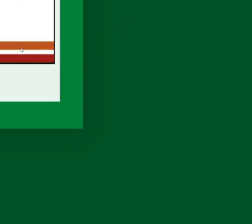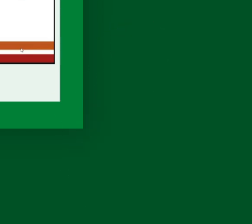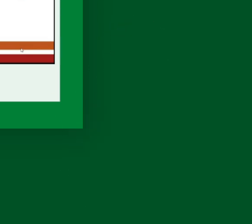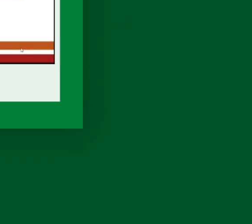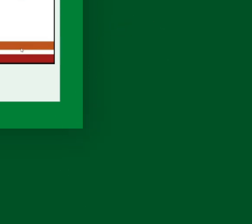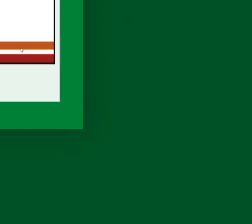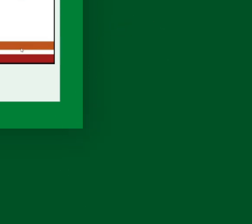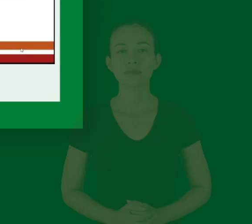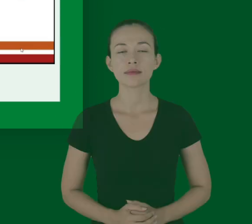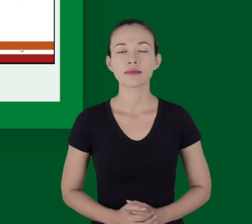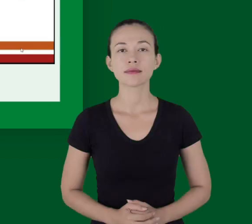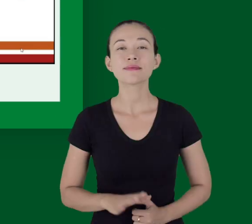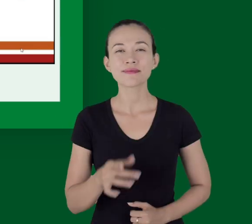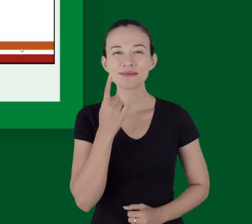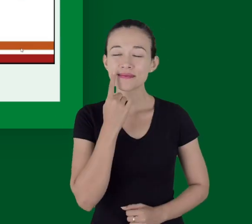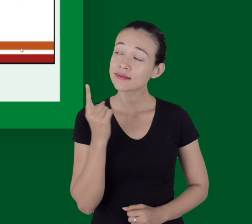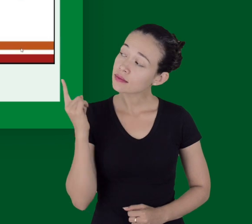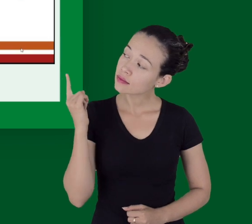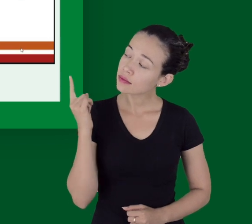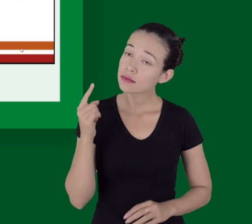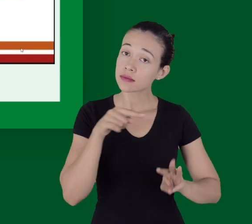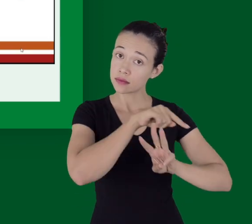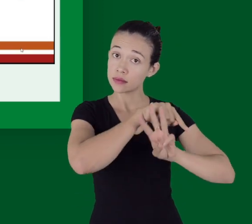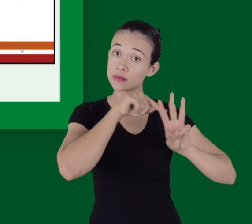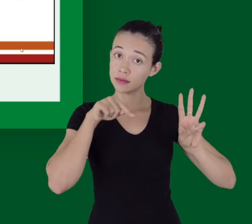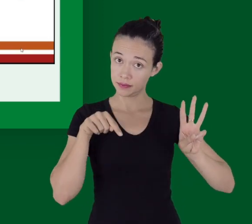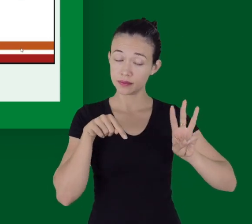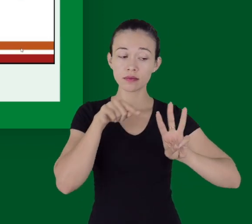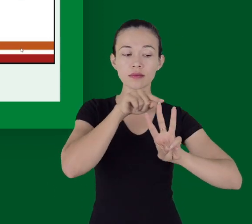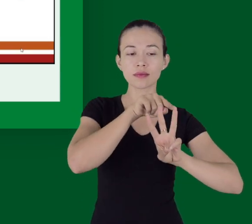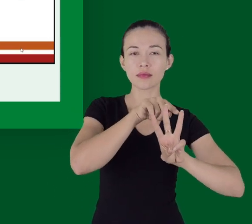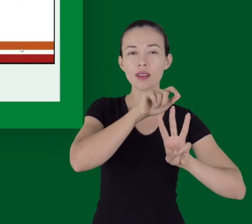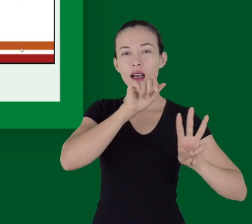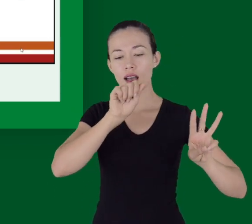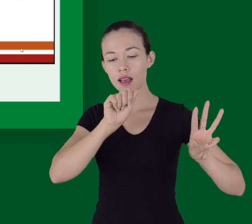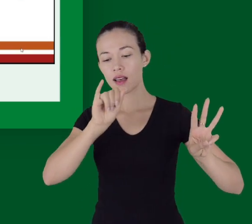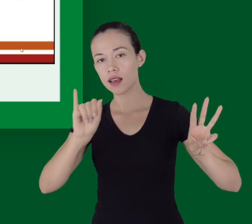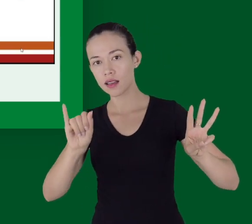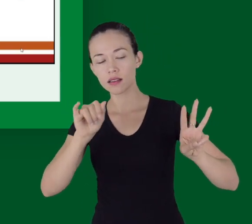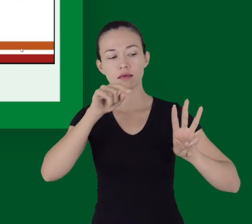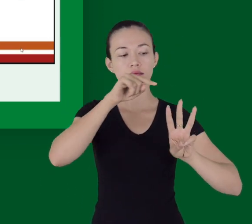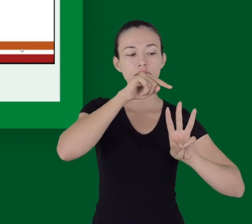pode ser idêntica. O eletro, na angina instável, tá normal?